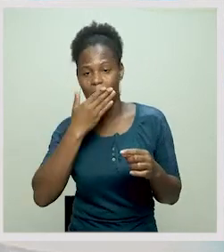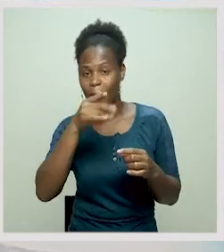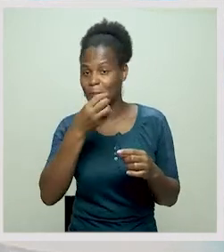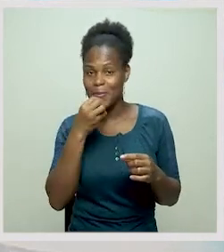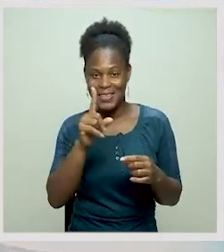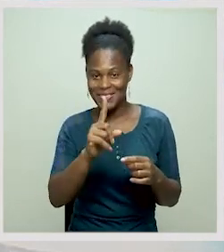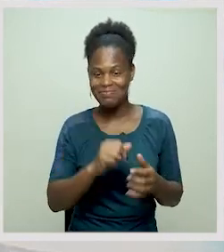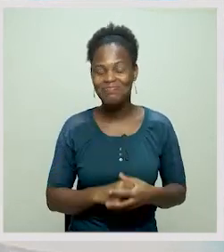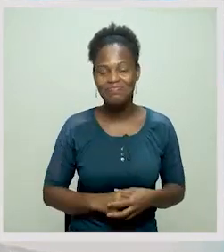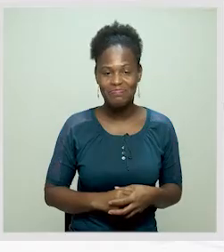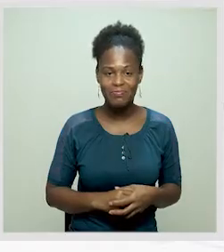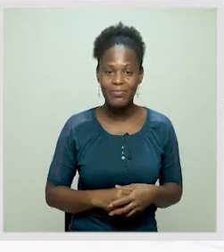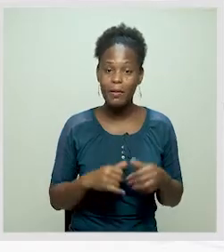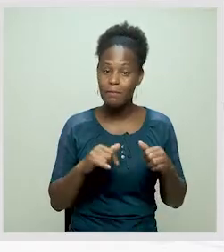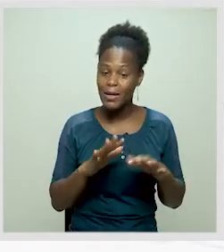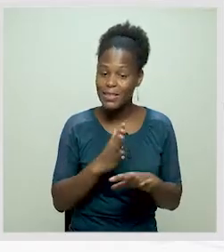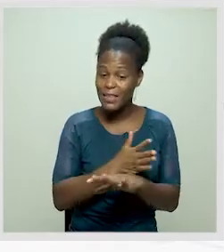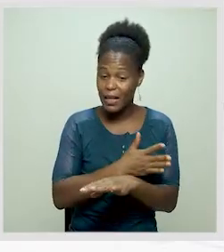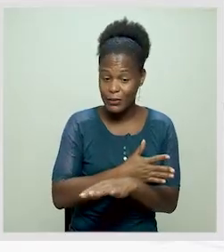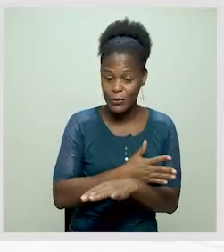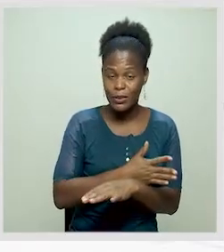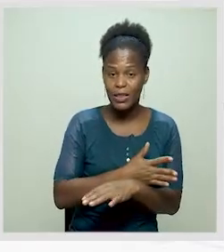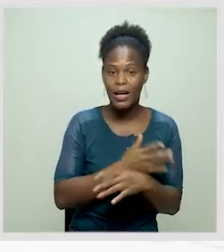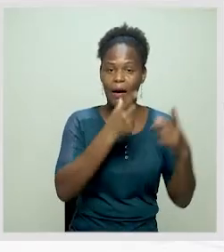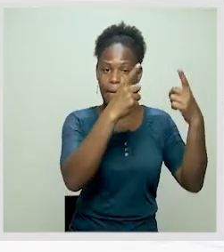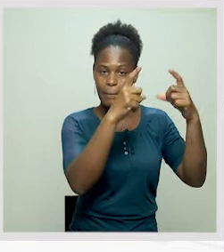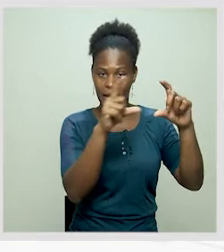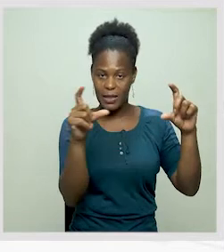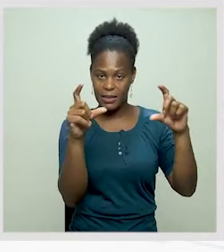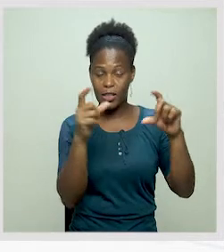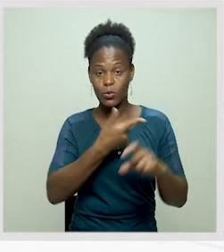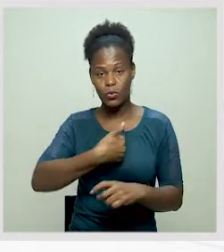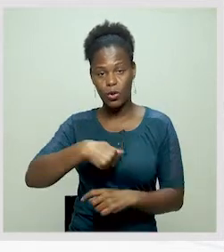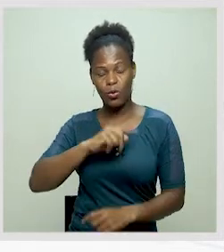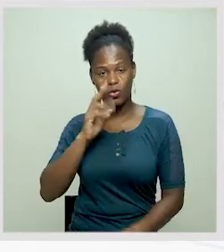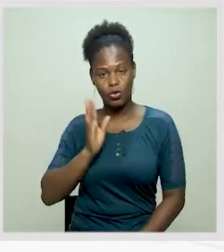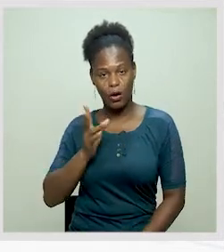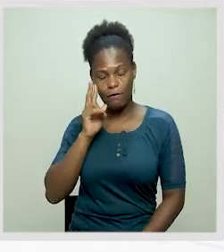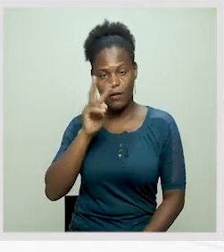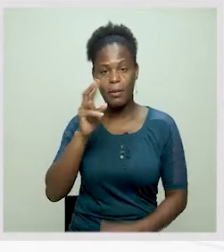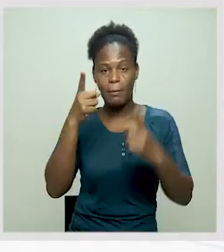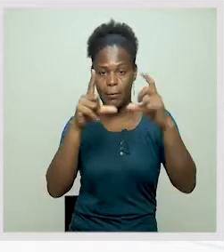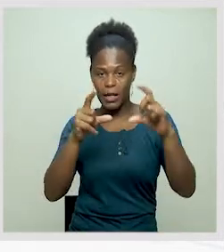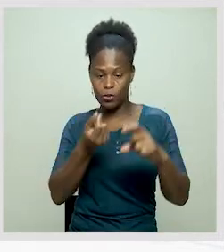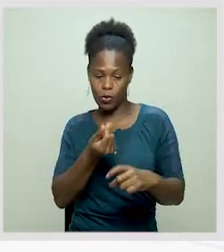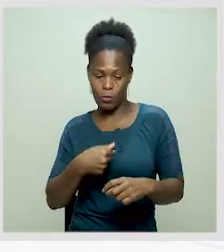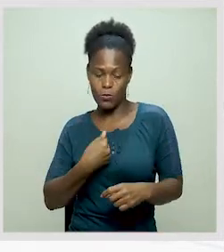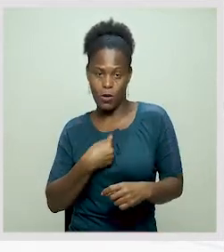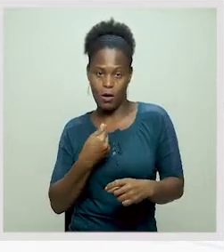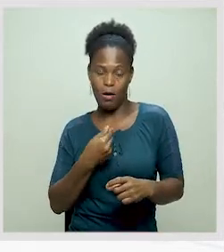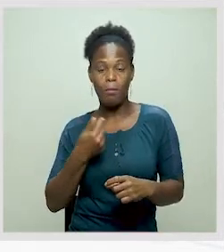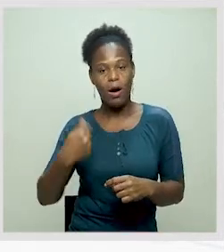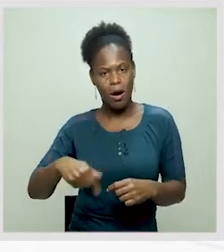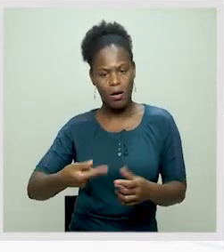não percam. Mas antes disso, a empresa, nós já vimos que a empresa utiliza os fundos próprios para